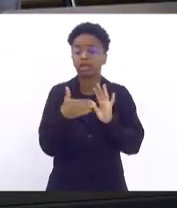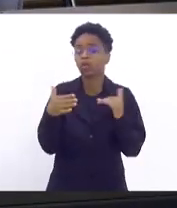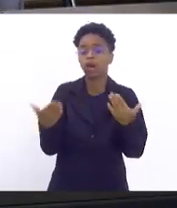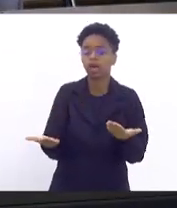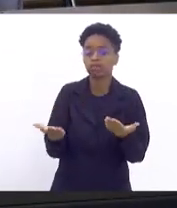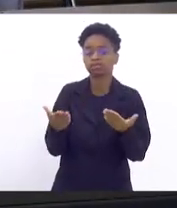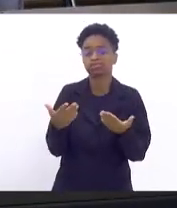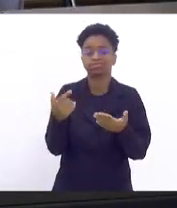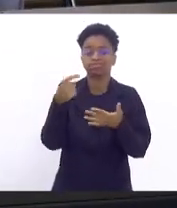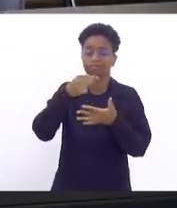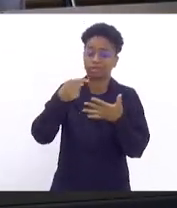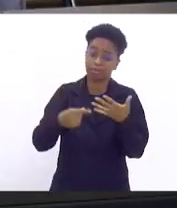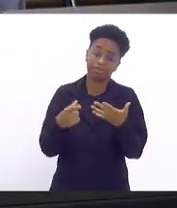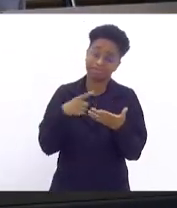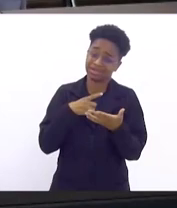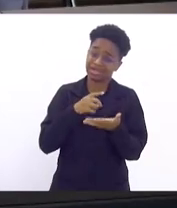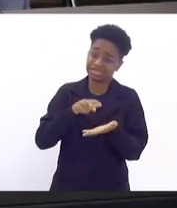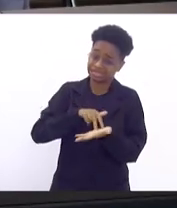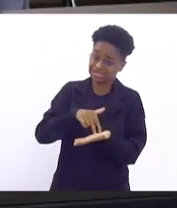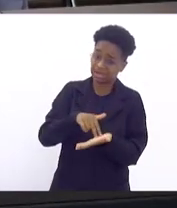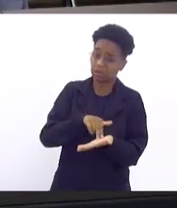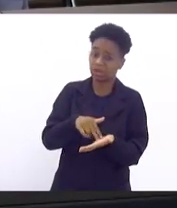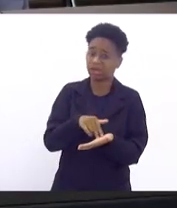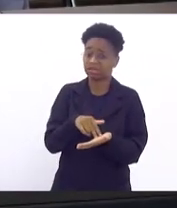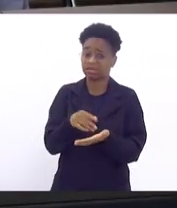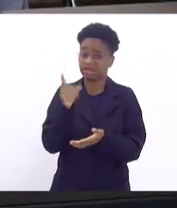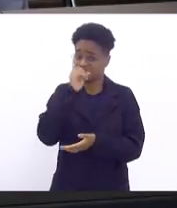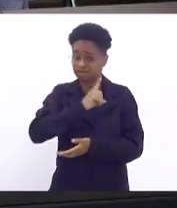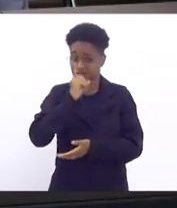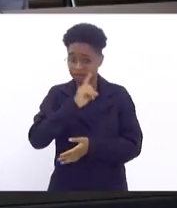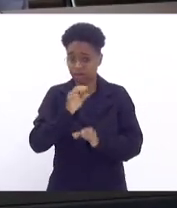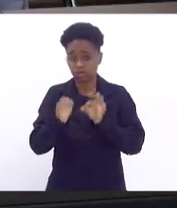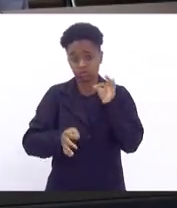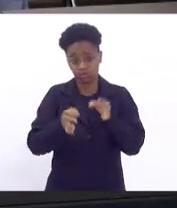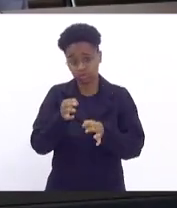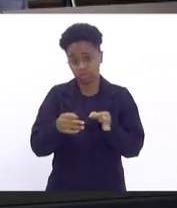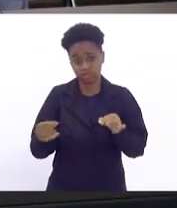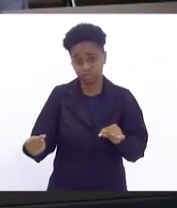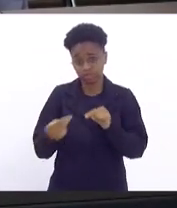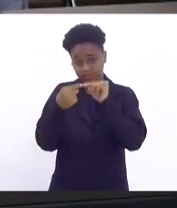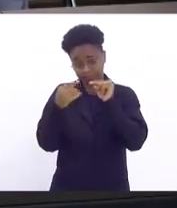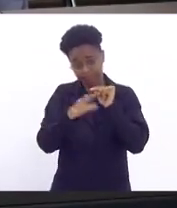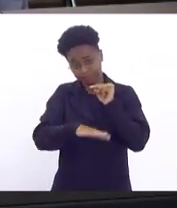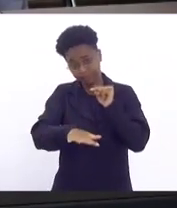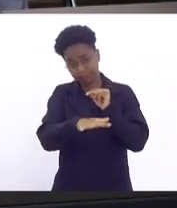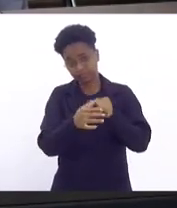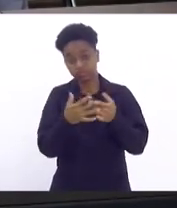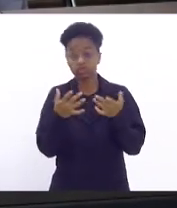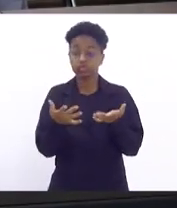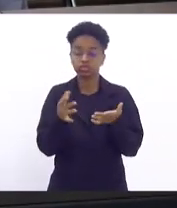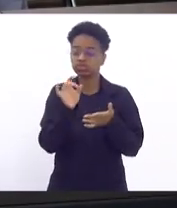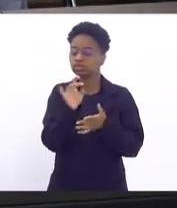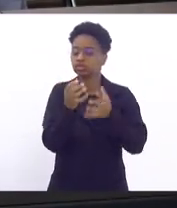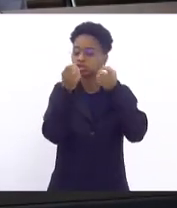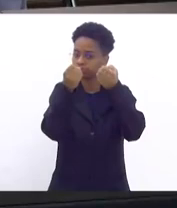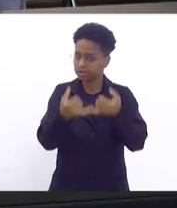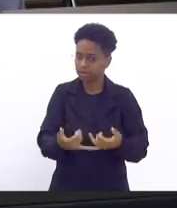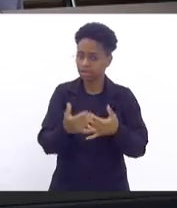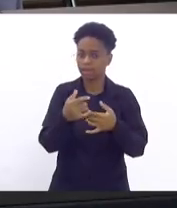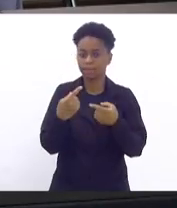então cria uma insegurança jurídica em relação a esse ponto apenas só para não dizer